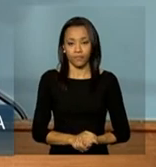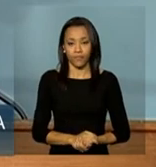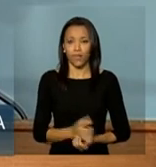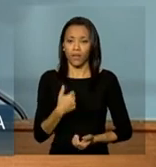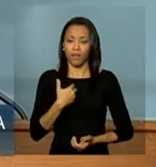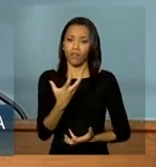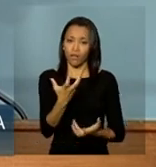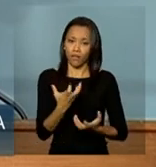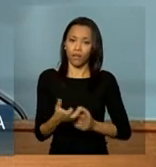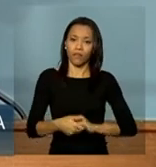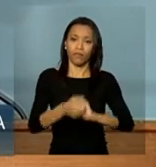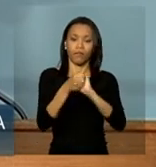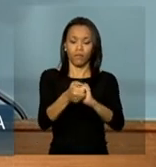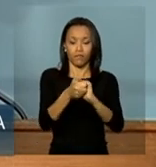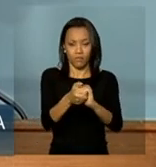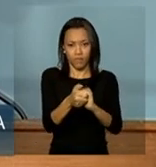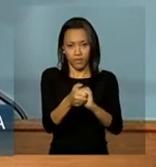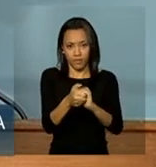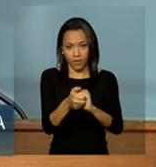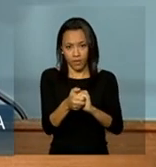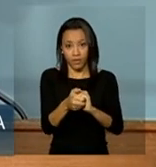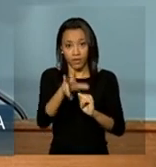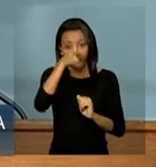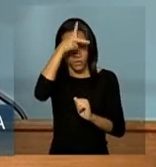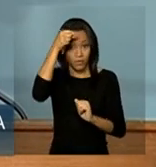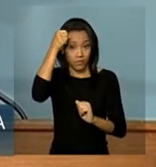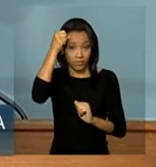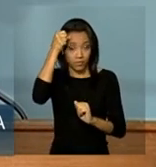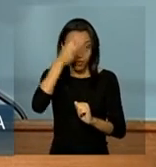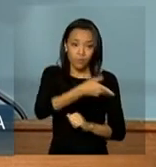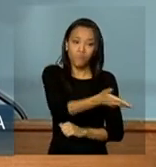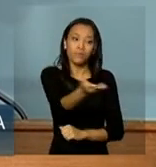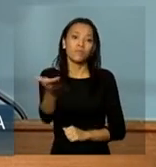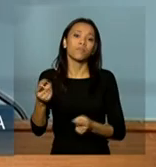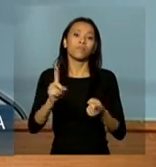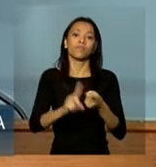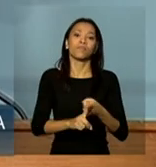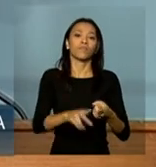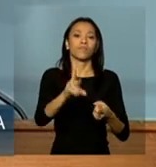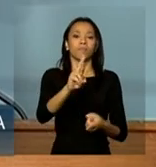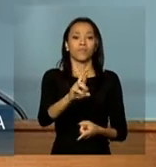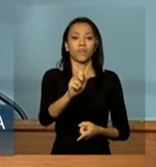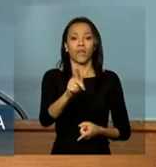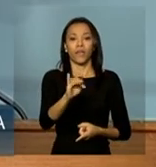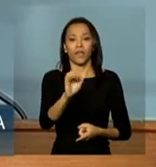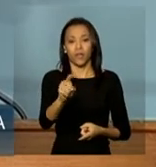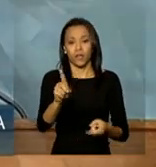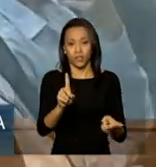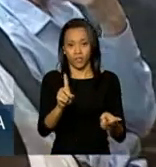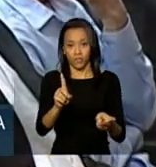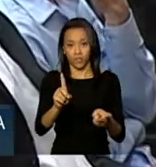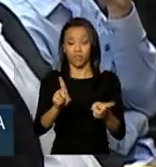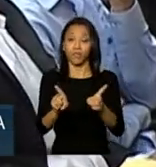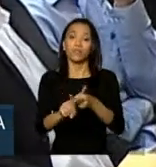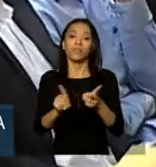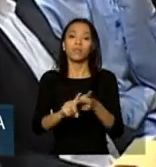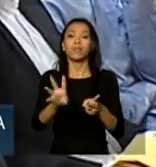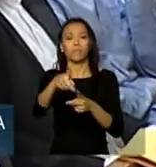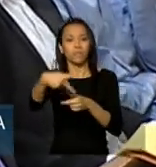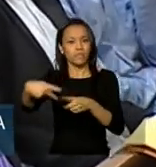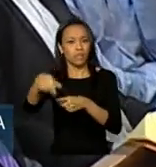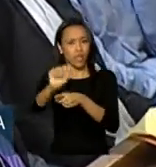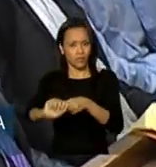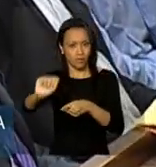Eu queria cumprimentar os prefeitos Regis Antônio Escapim de Estrela Velha e presidente